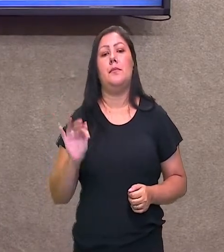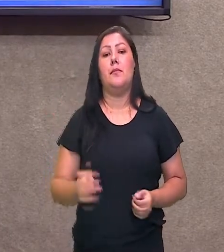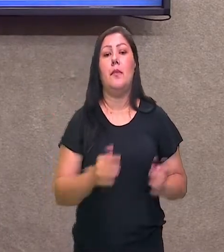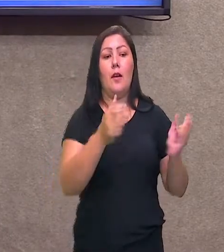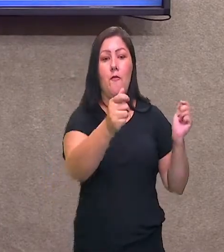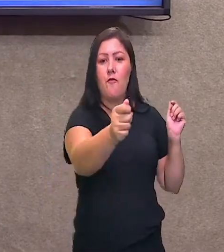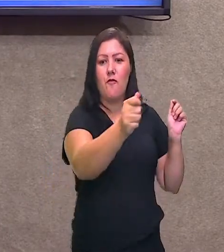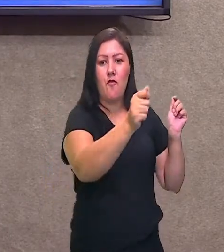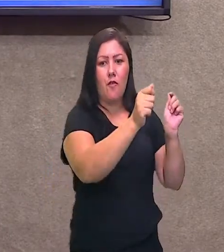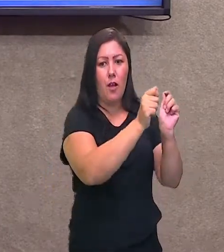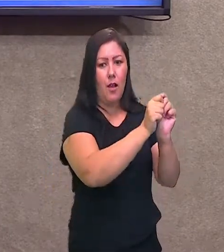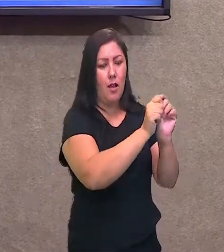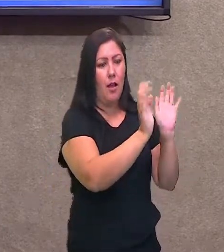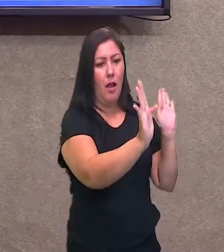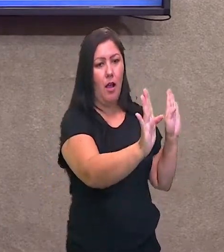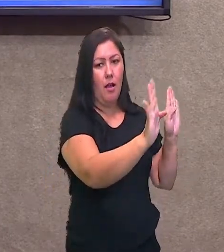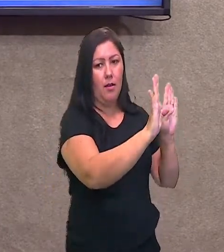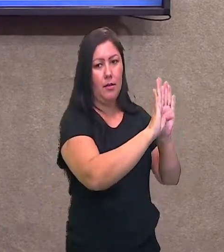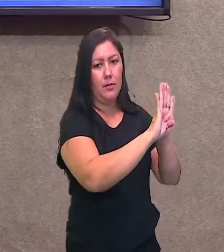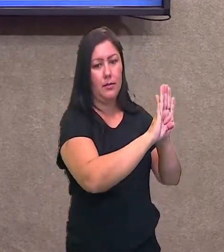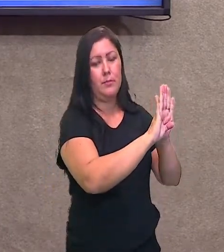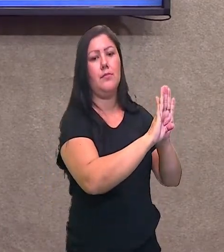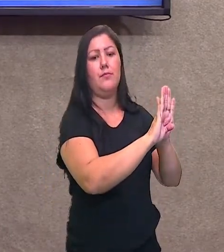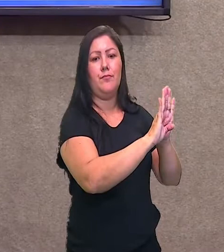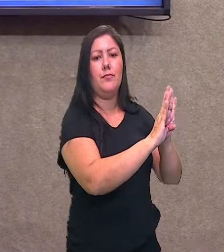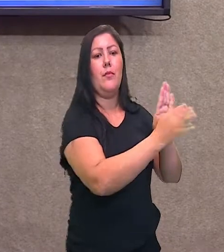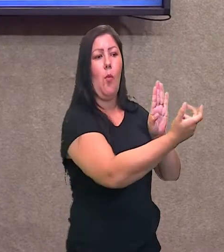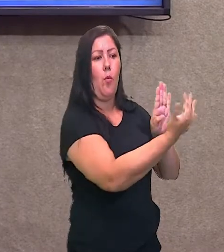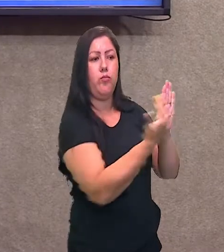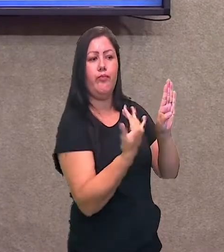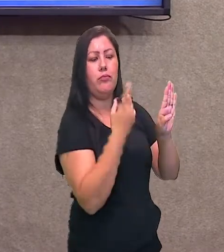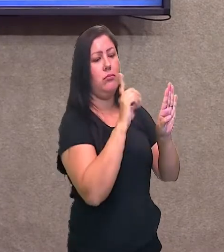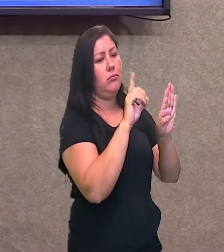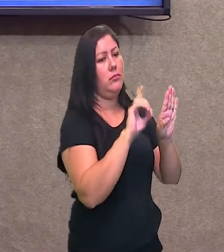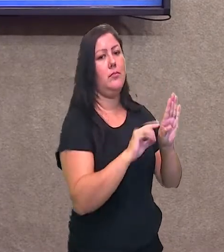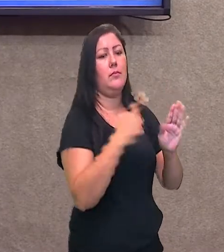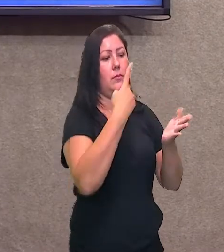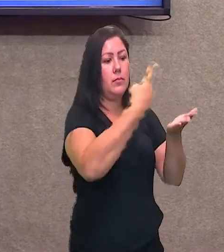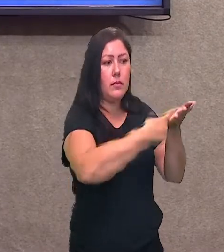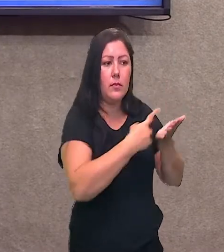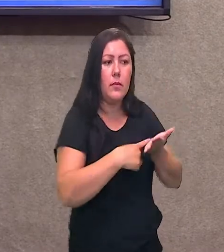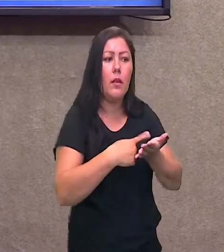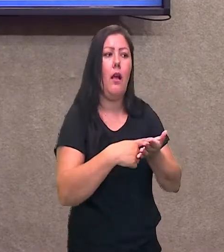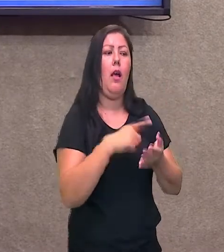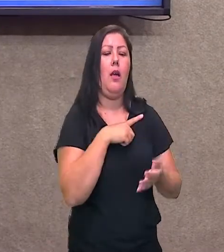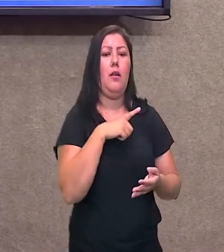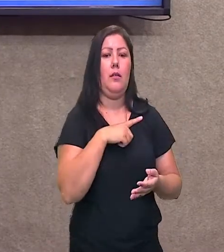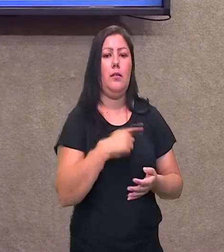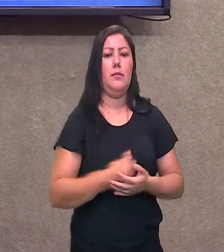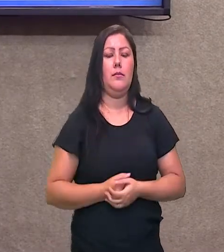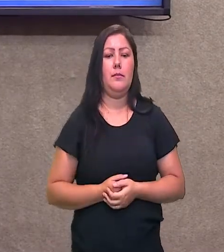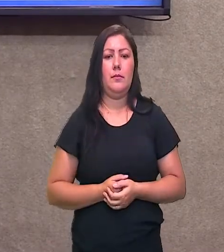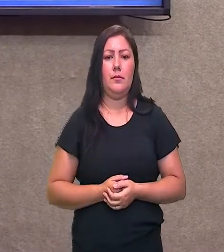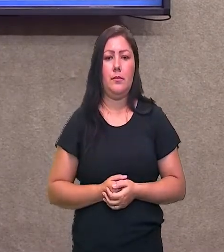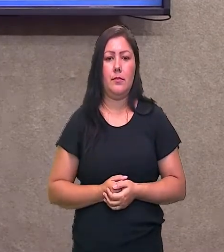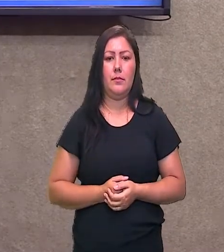Por quê? Porque existem relações e acordos entre os países